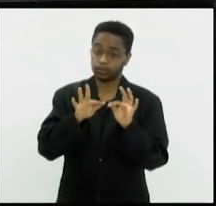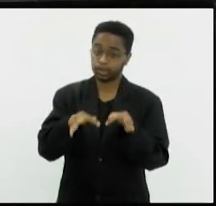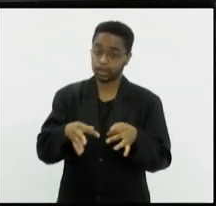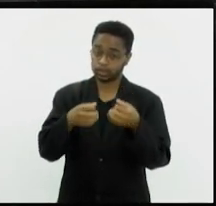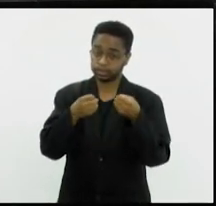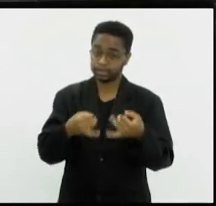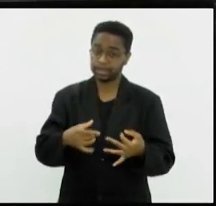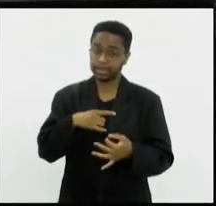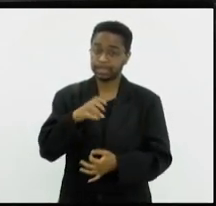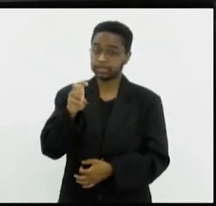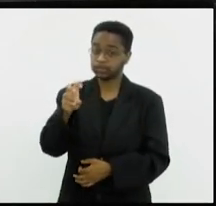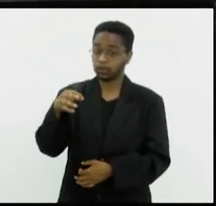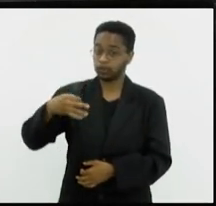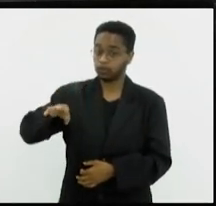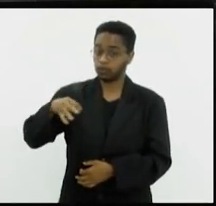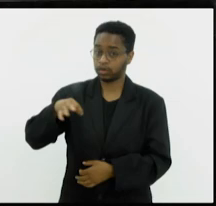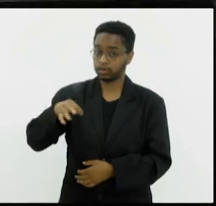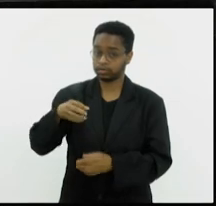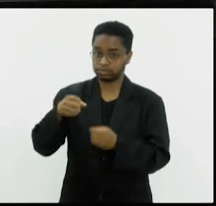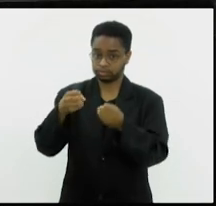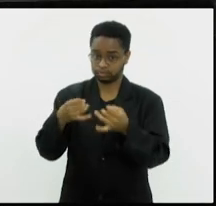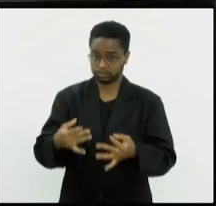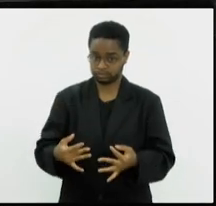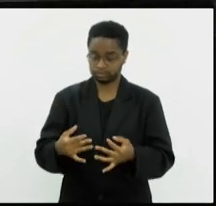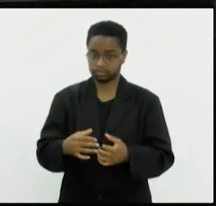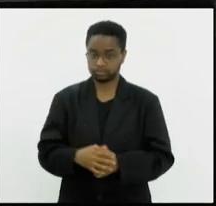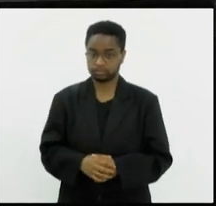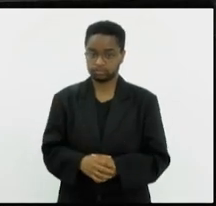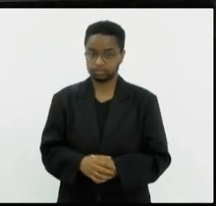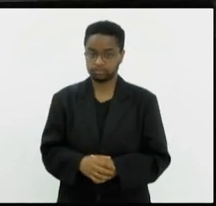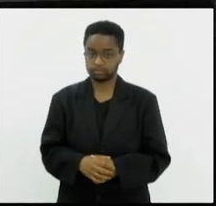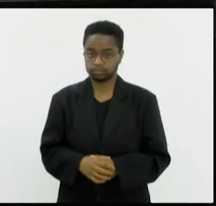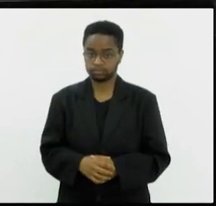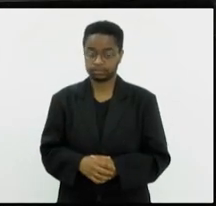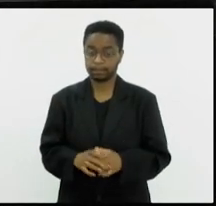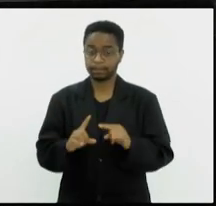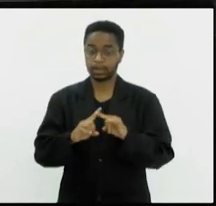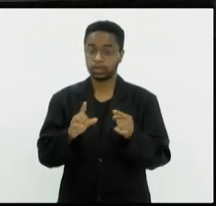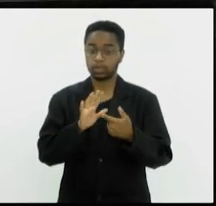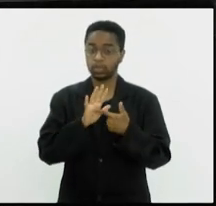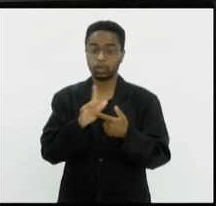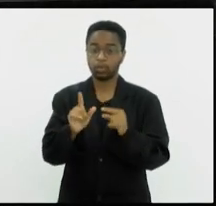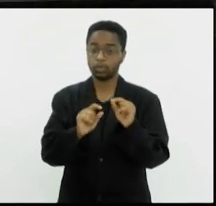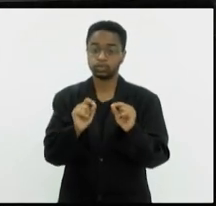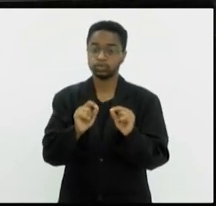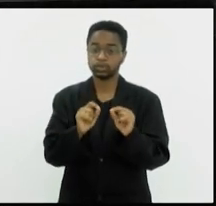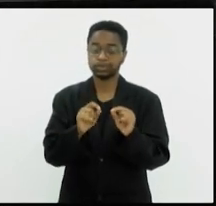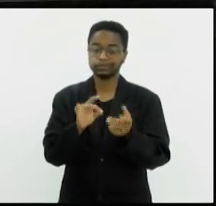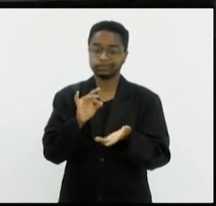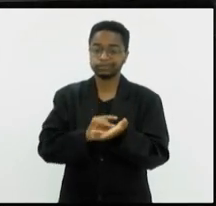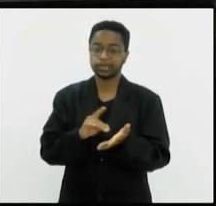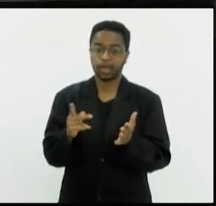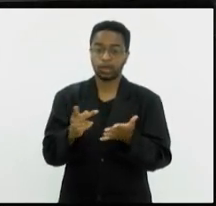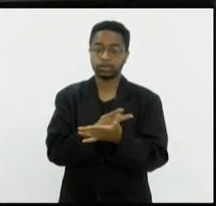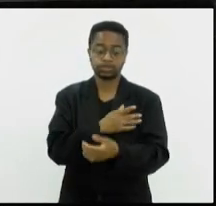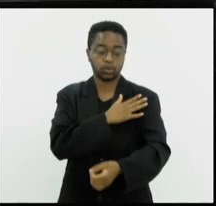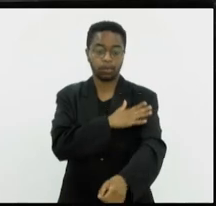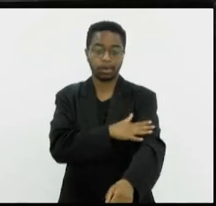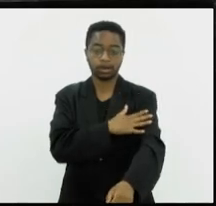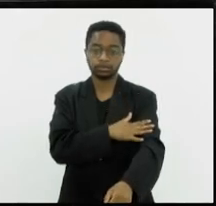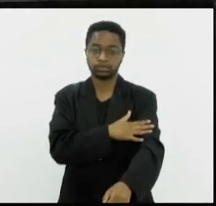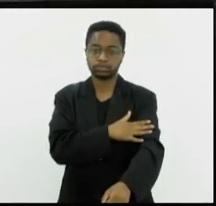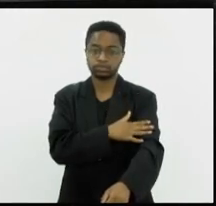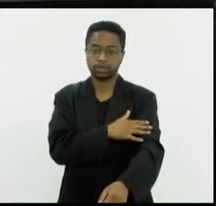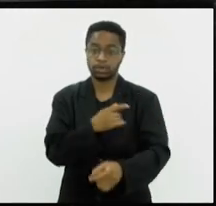cinco páginas de explicação ele não explica o que que verdadeiramente aconteceu com o braço do rapaz